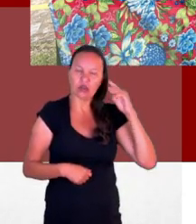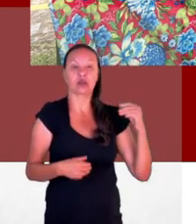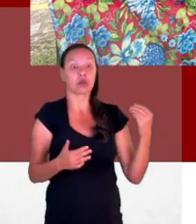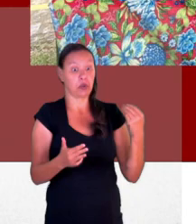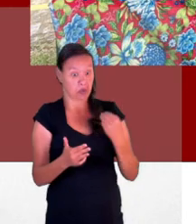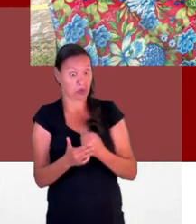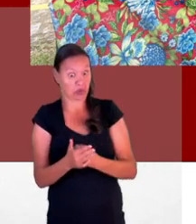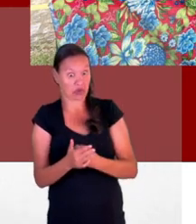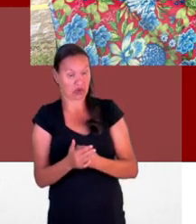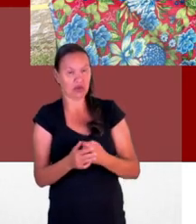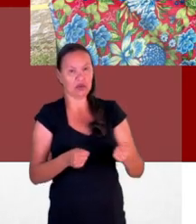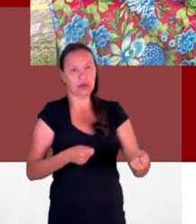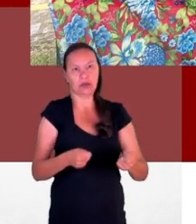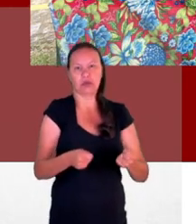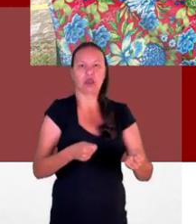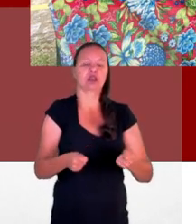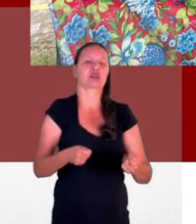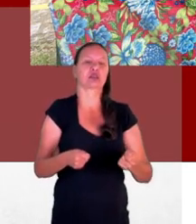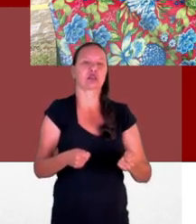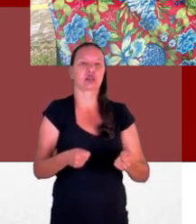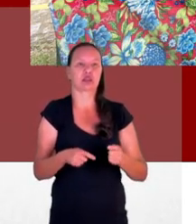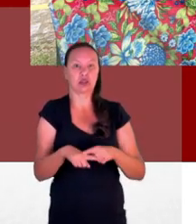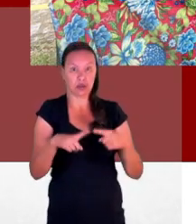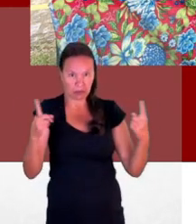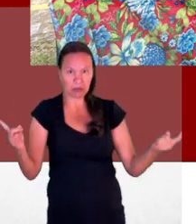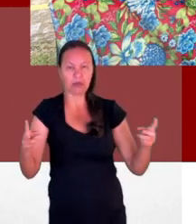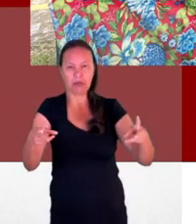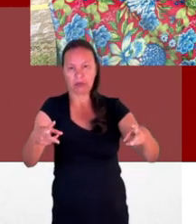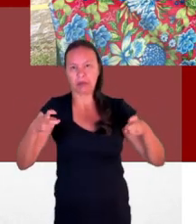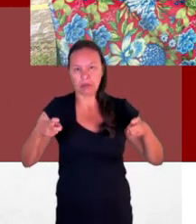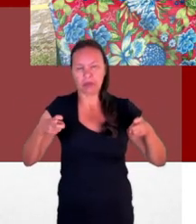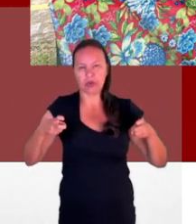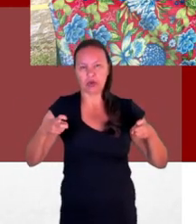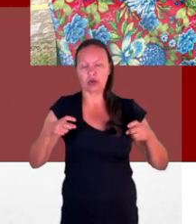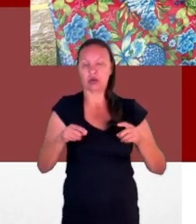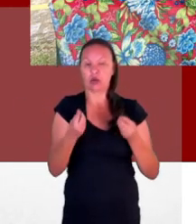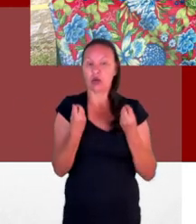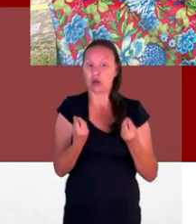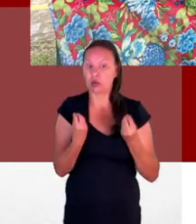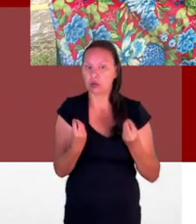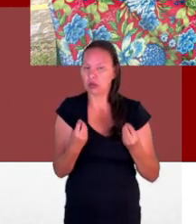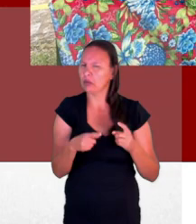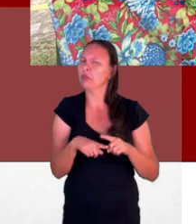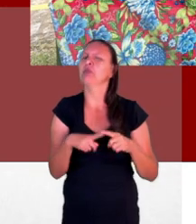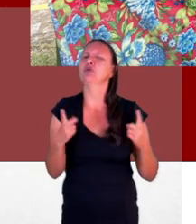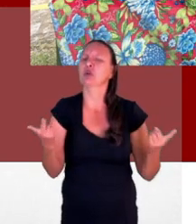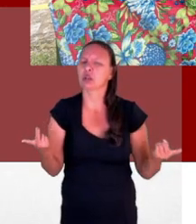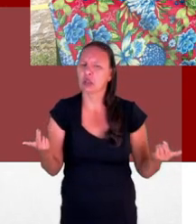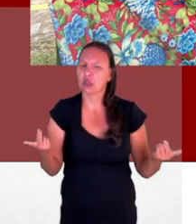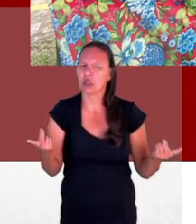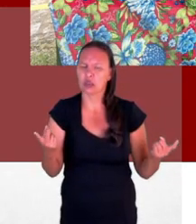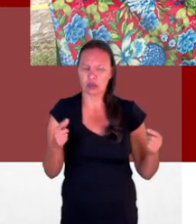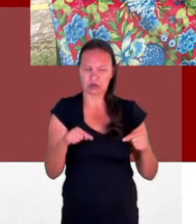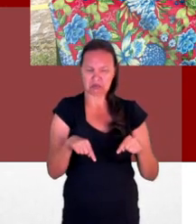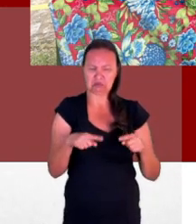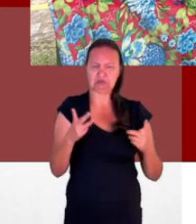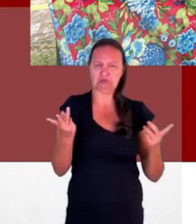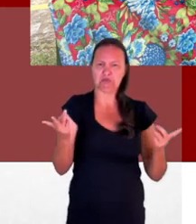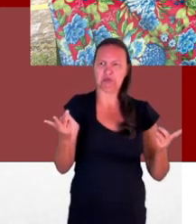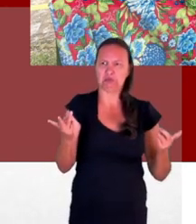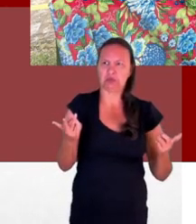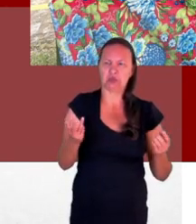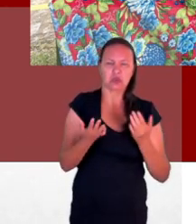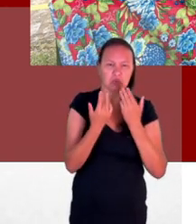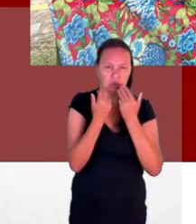incrível que pareça né porque alguém questionando porque a afirmação Nossa que são